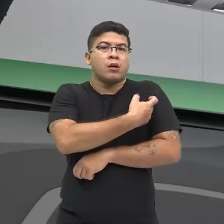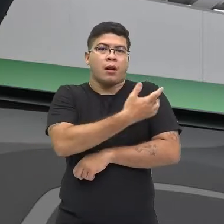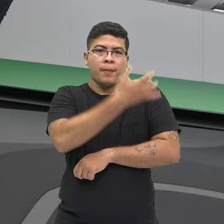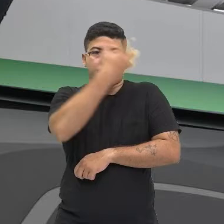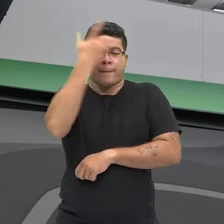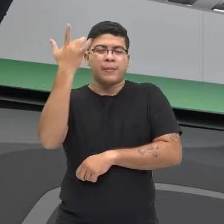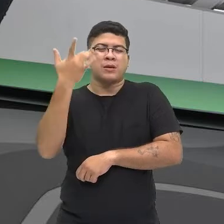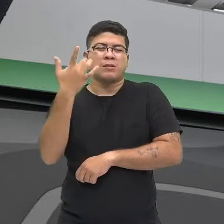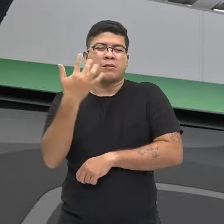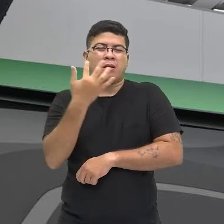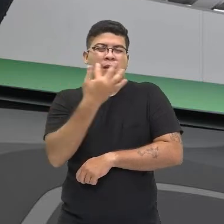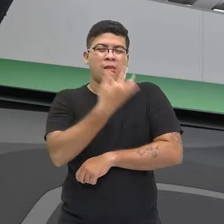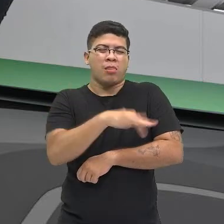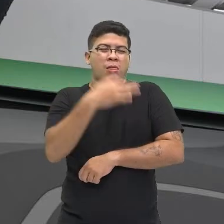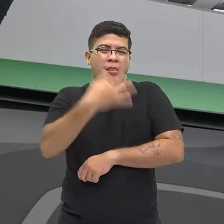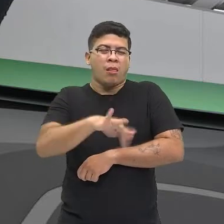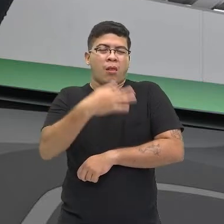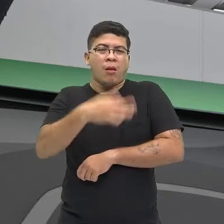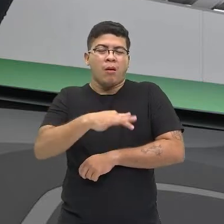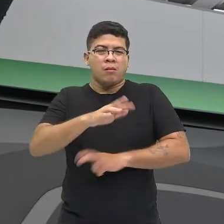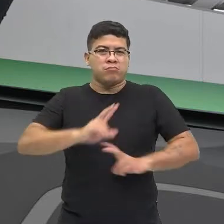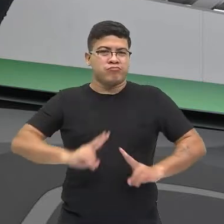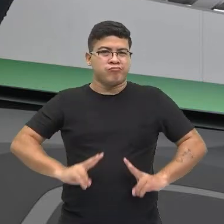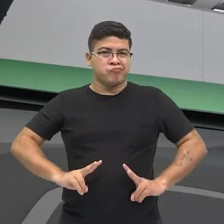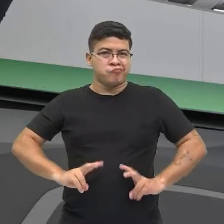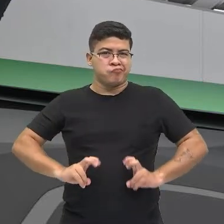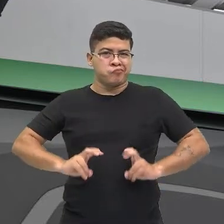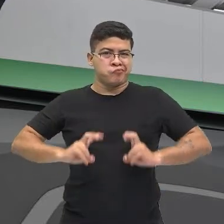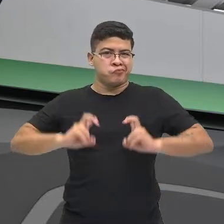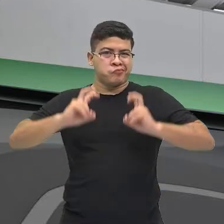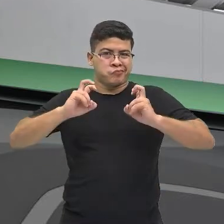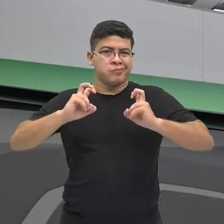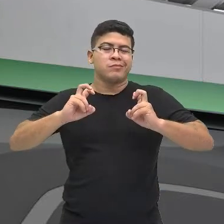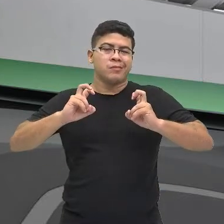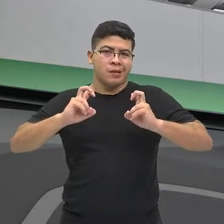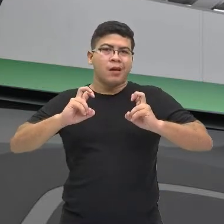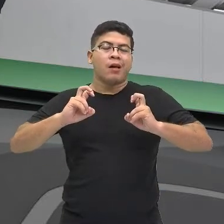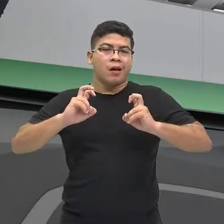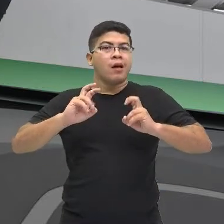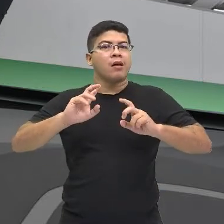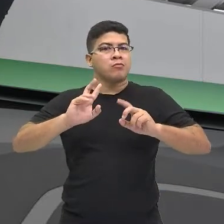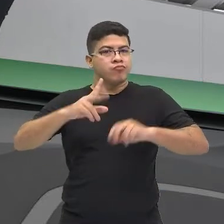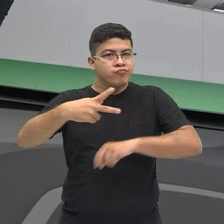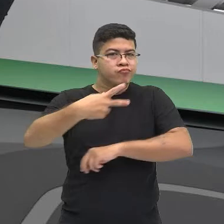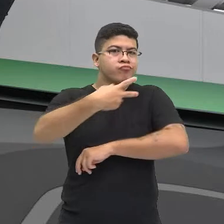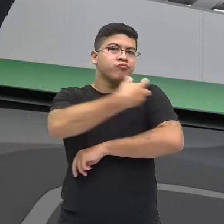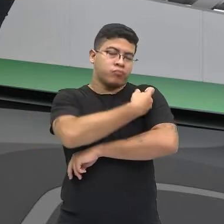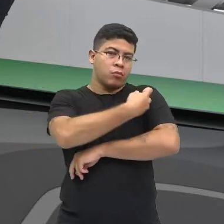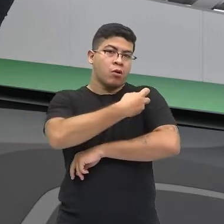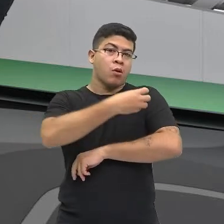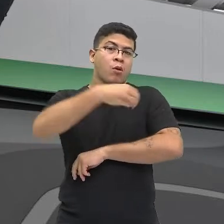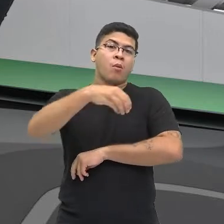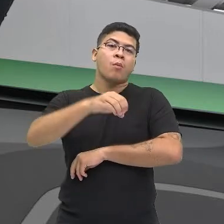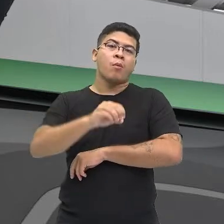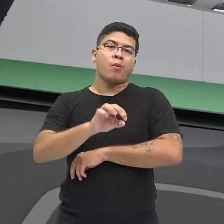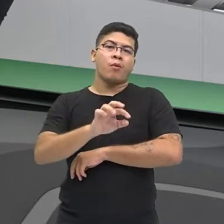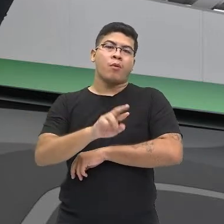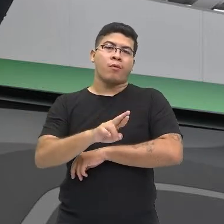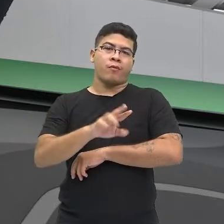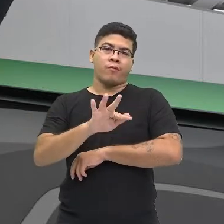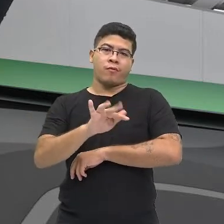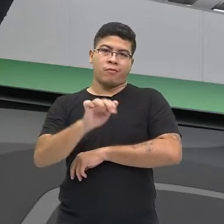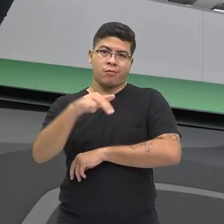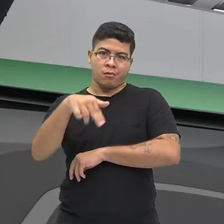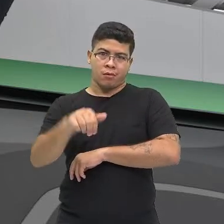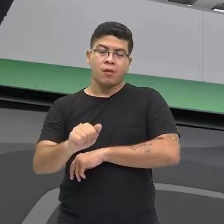pessoas, certo? Então é assim que a gente consegue observar as aminas também na medicina, em forma